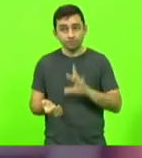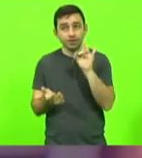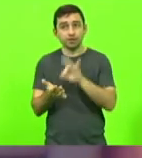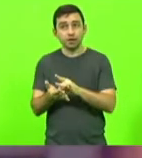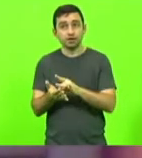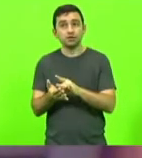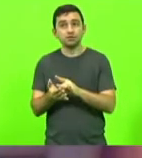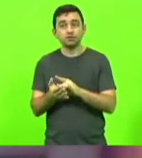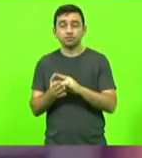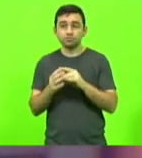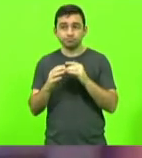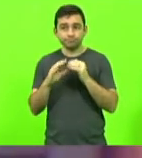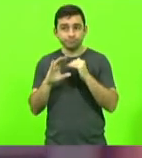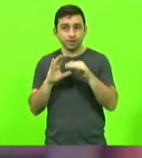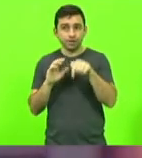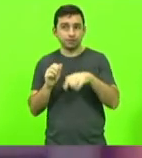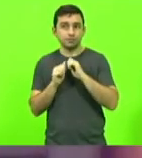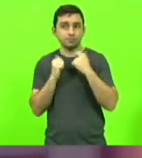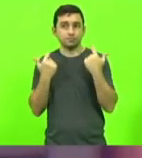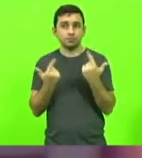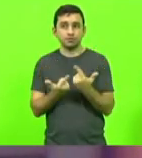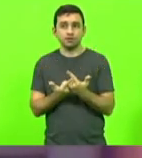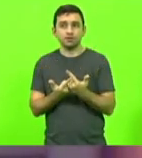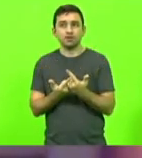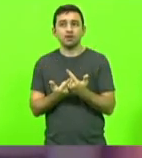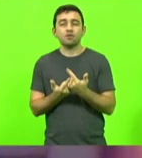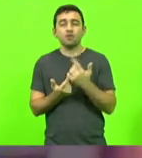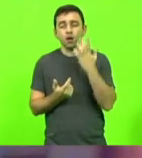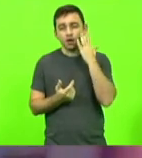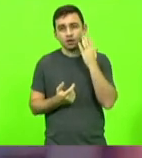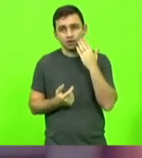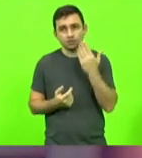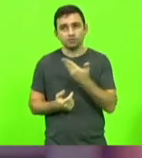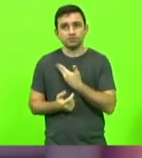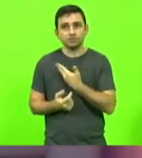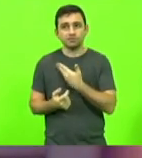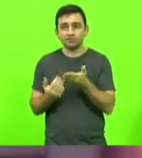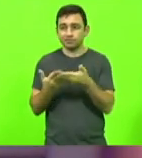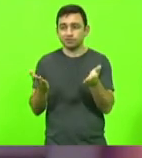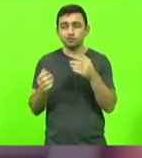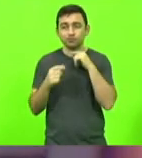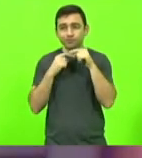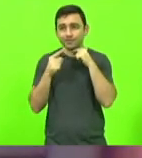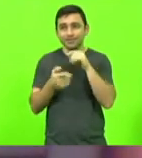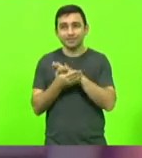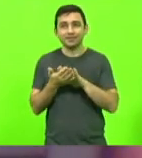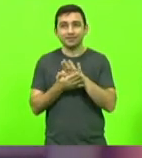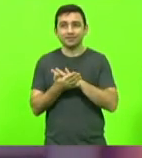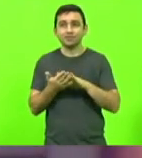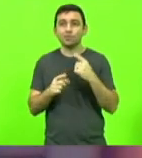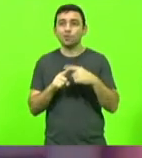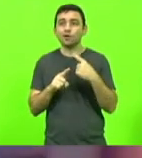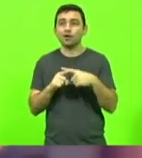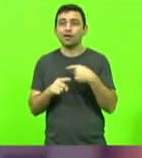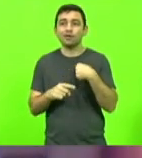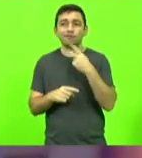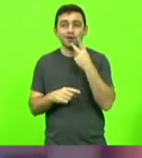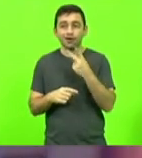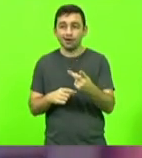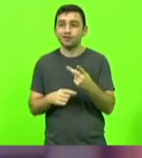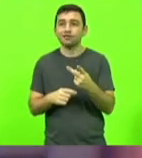para a Assembleia. Eu acho que os meus colegas agora não têm mais dúvida, porque, como eu tenho dito aos